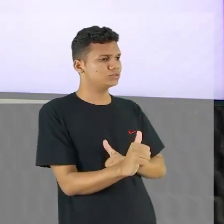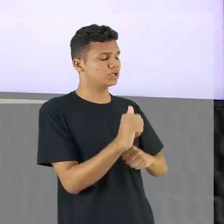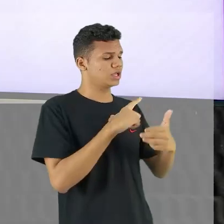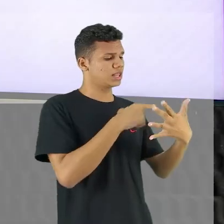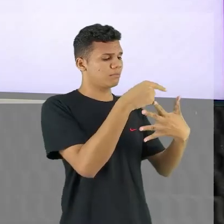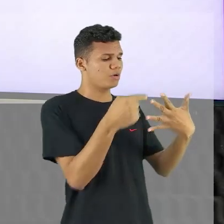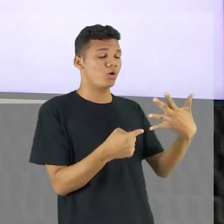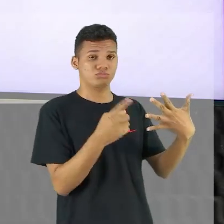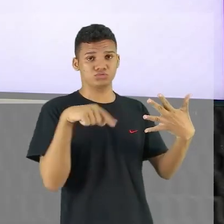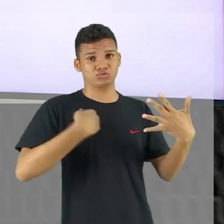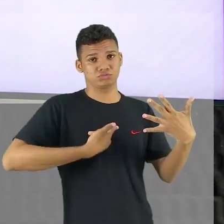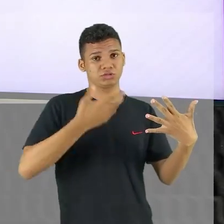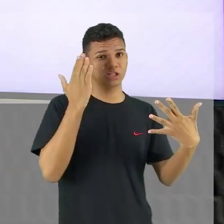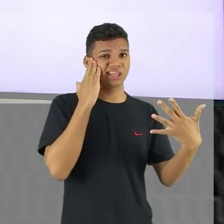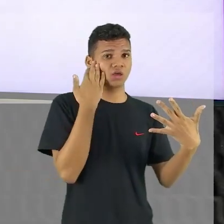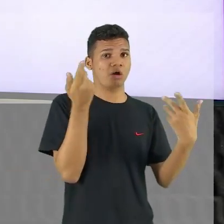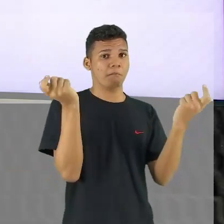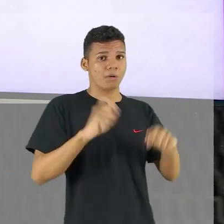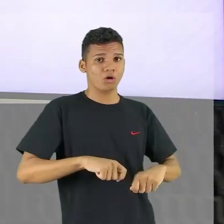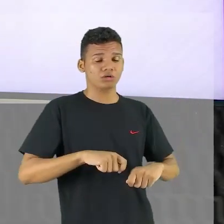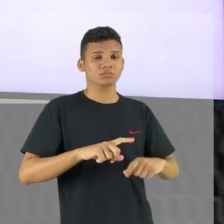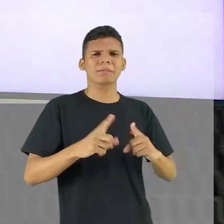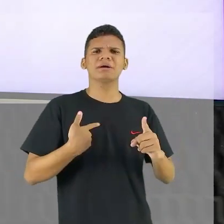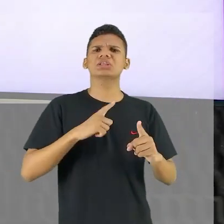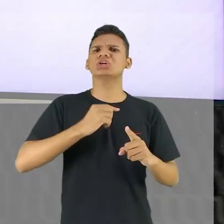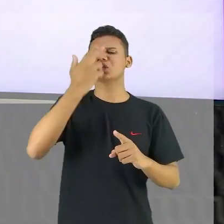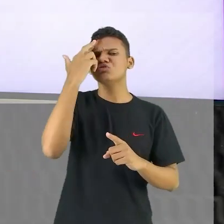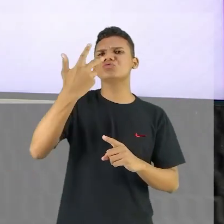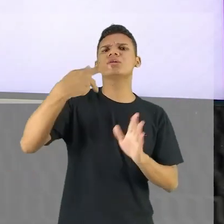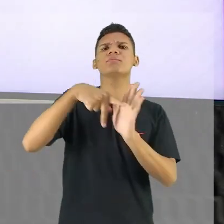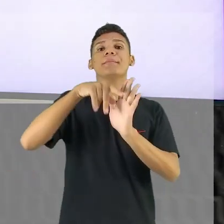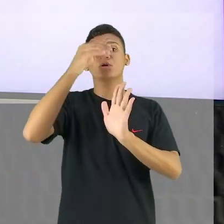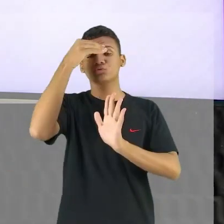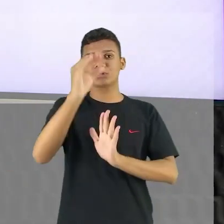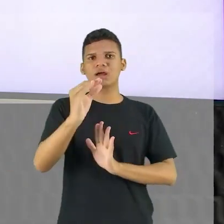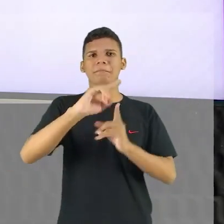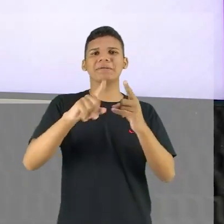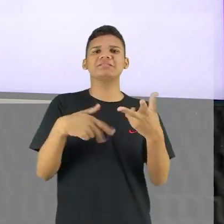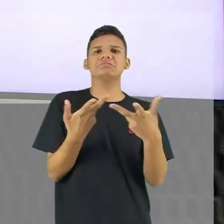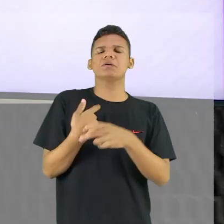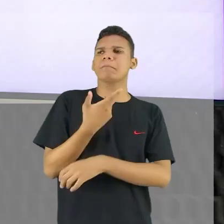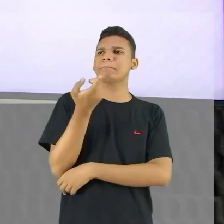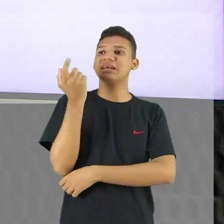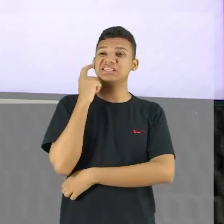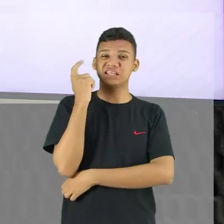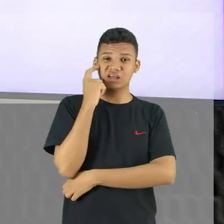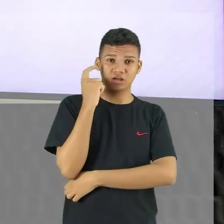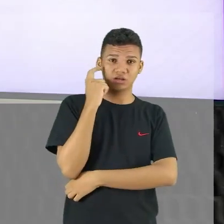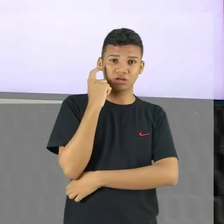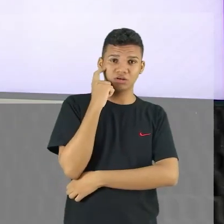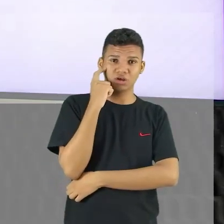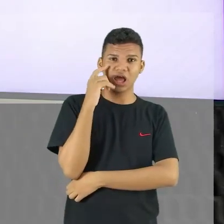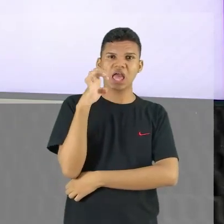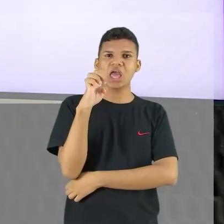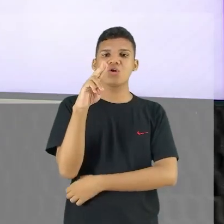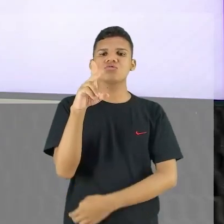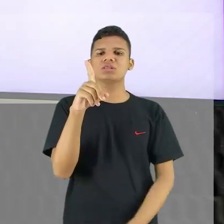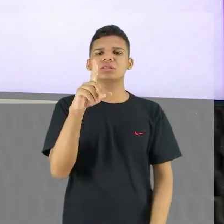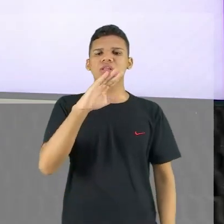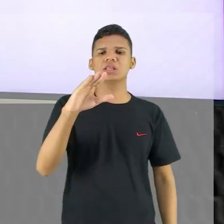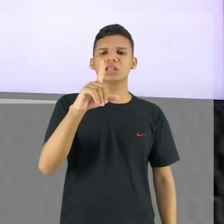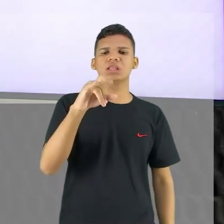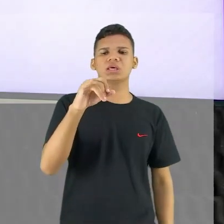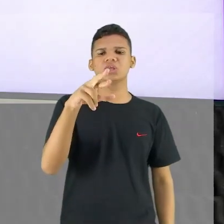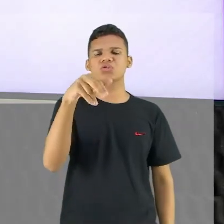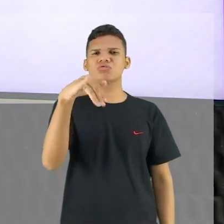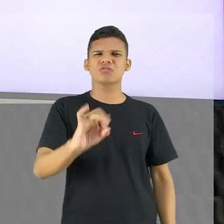essas possibilidades, ó. Característica histórico-cultural. Então é você pensar, será que esse eu lírico está fazendo um